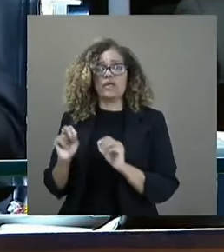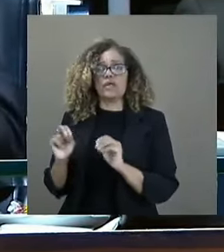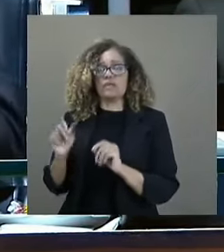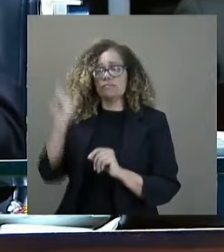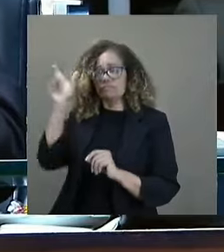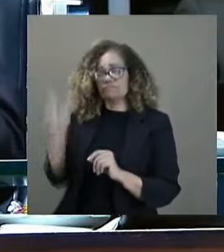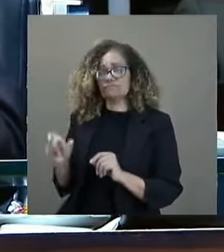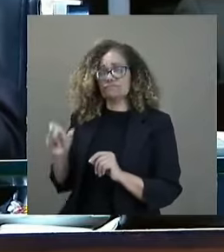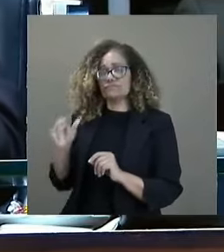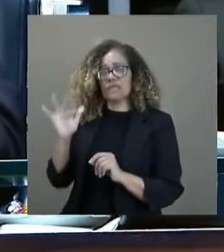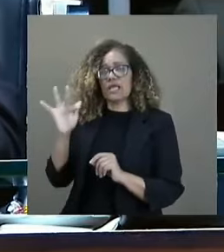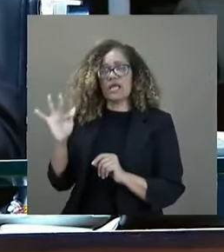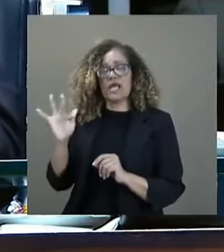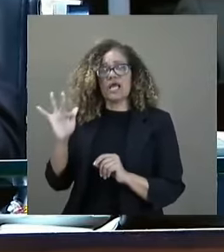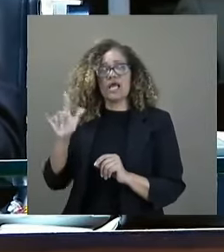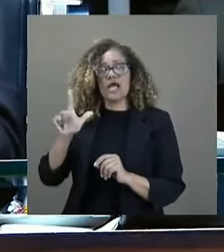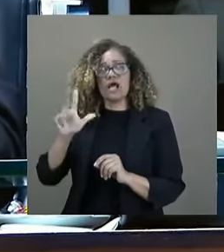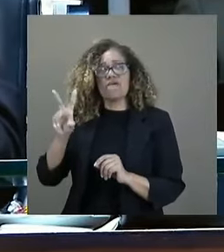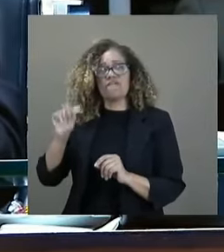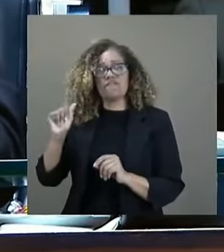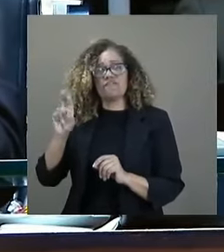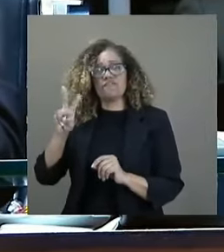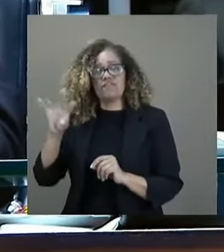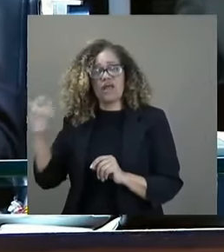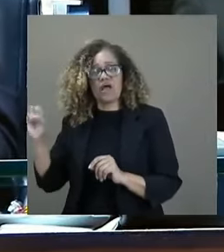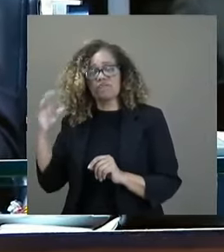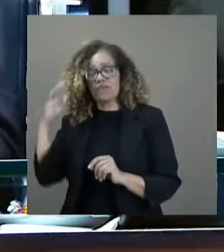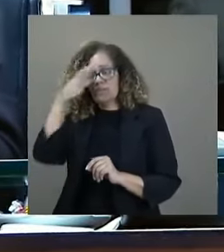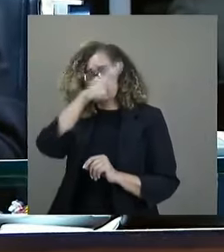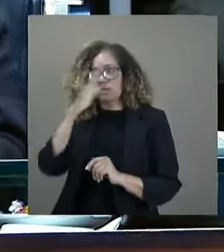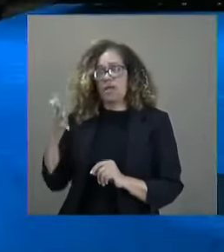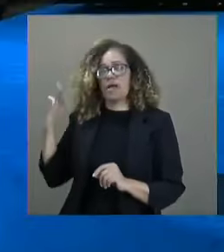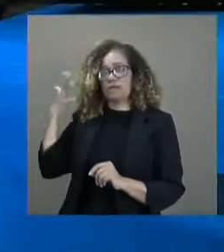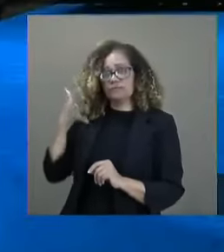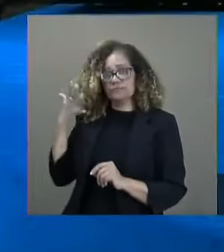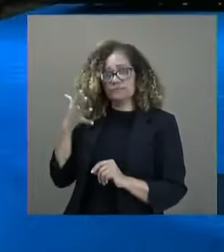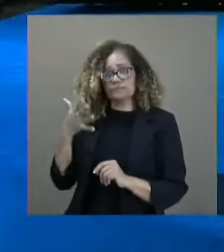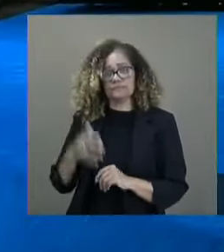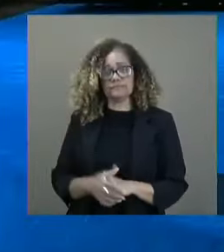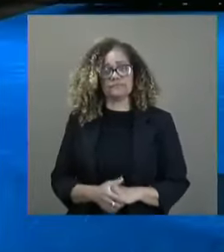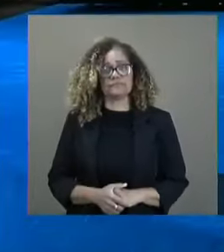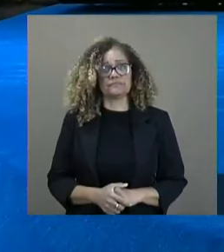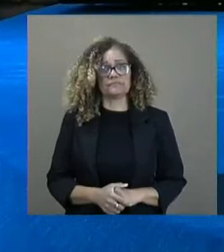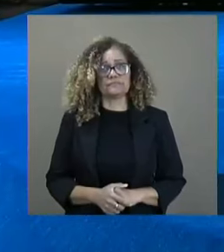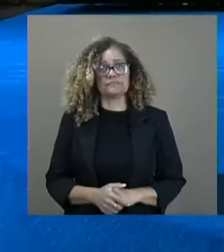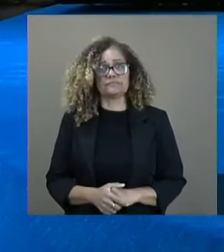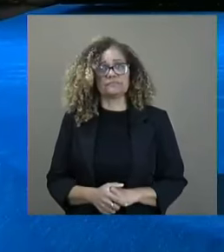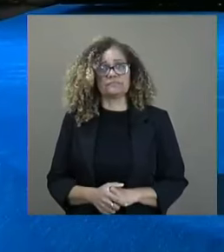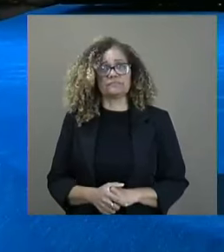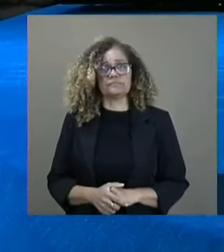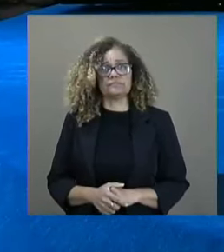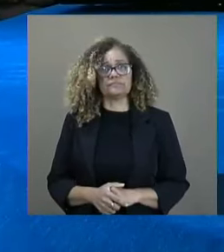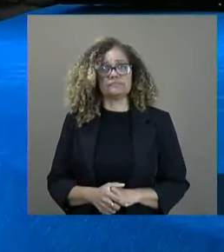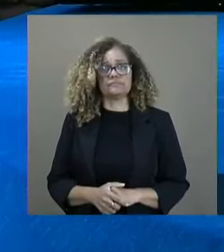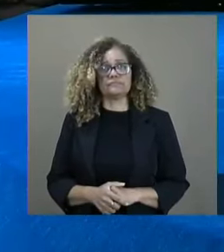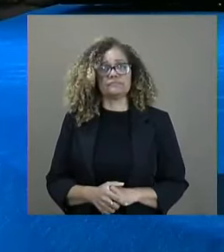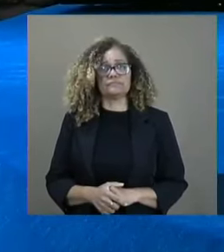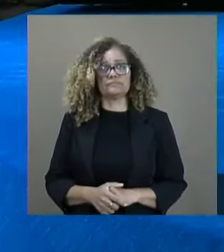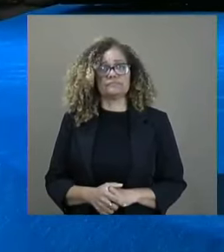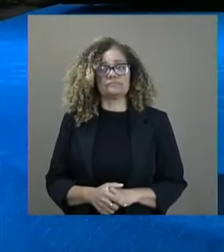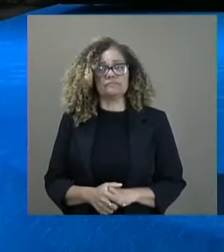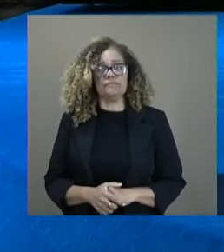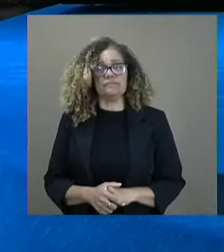presidente Lula, que é um líder global conhecido por estabelecer diálogos e pontes entre as nações, motivo pelo qual entendemos